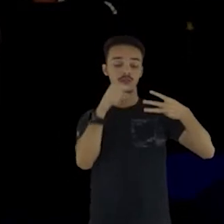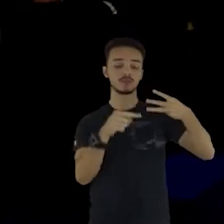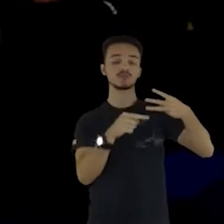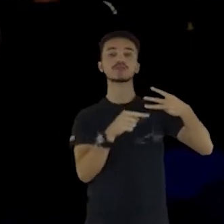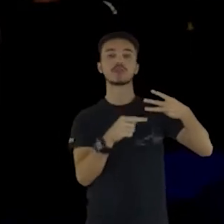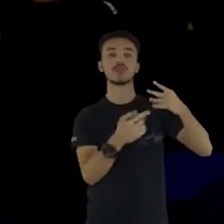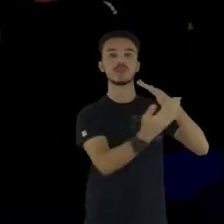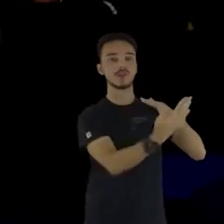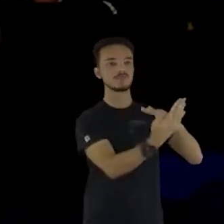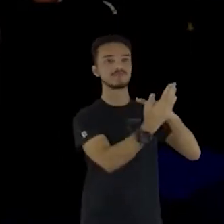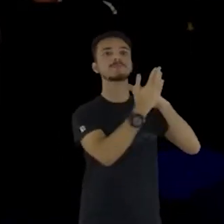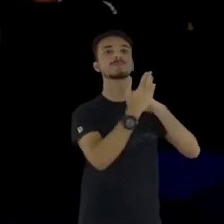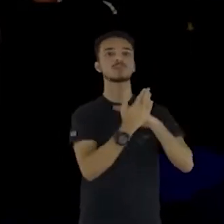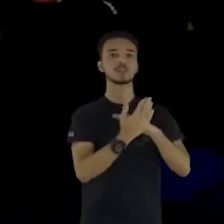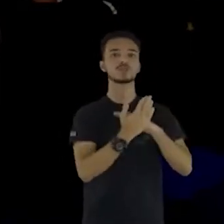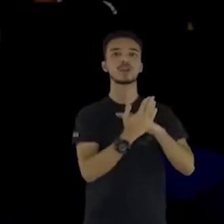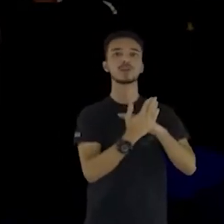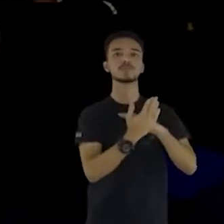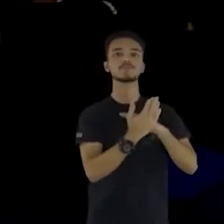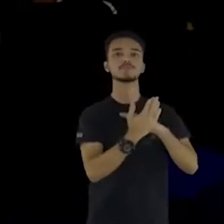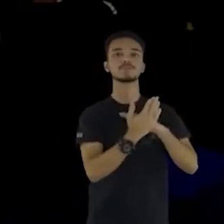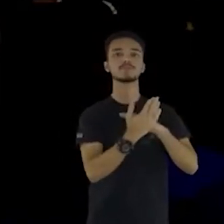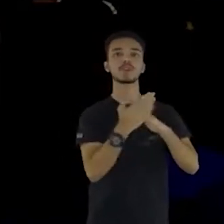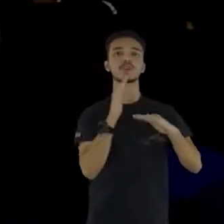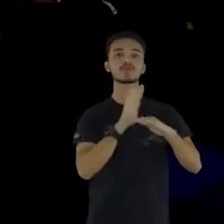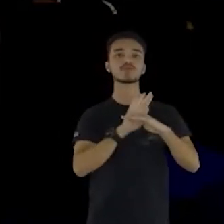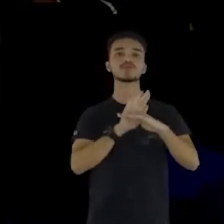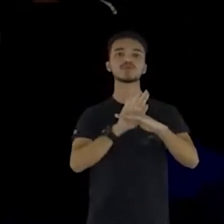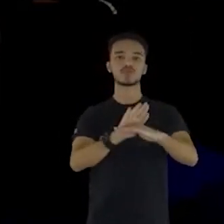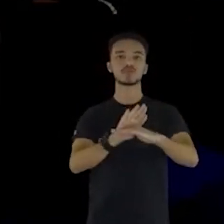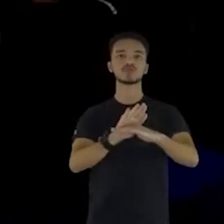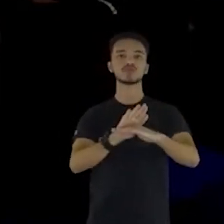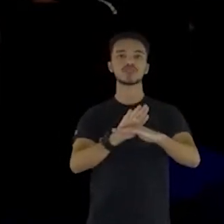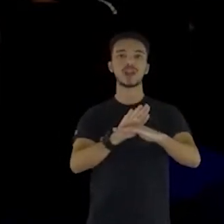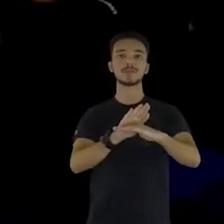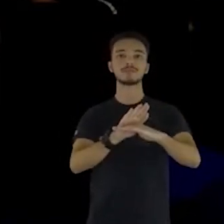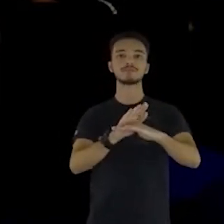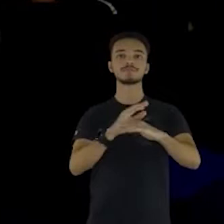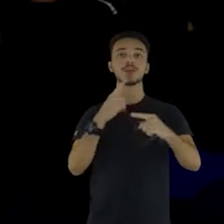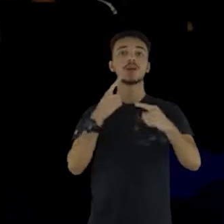ajudar na hora que Deus quer, for fazer você crescer.